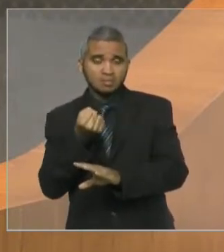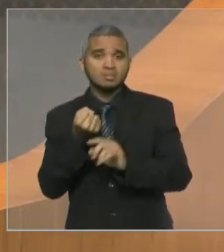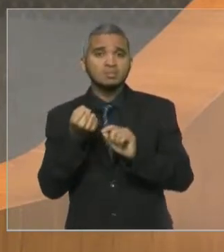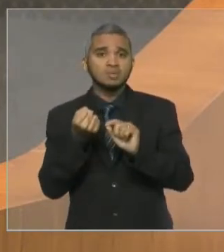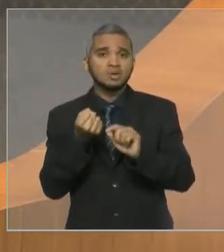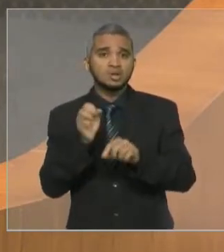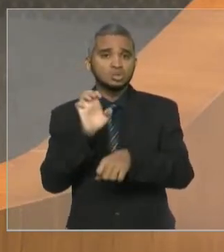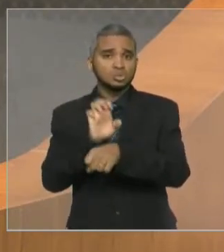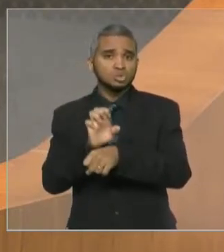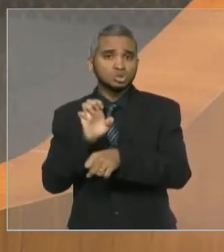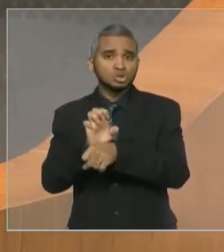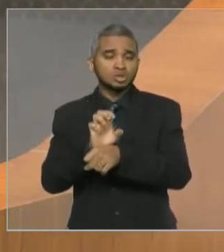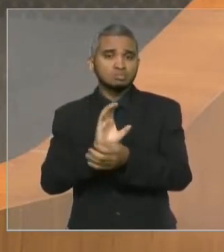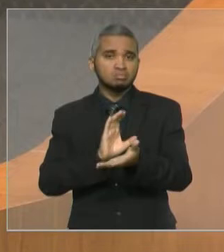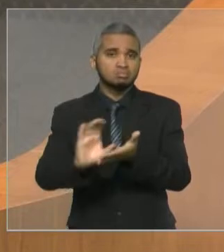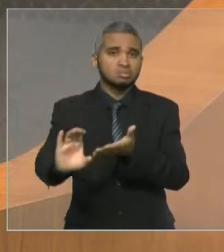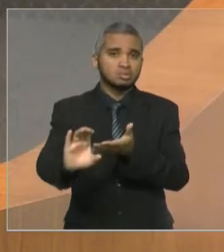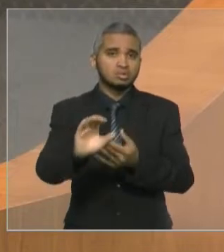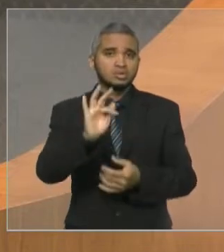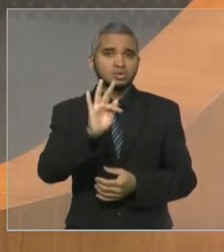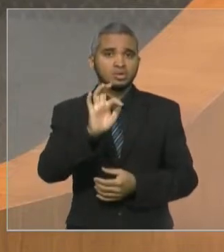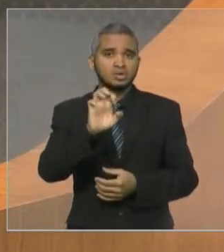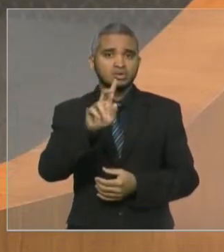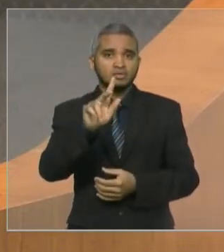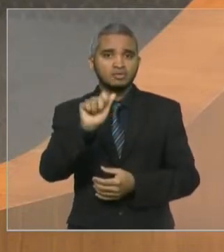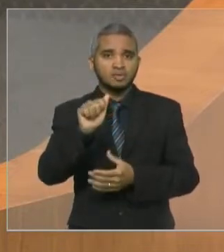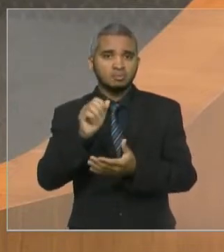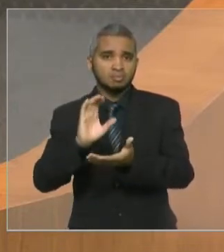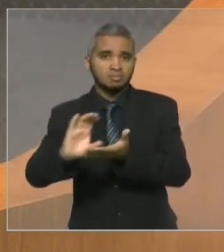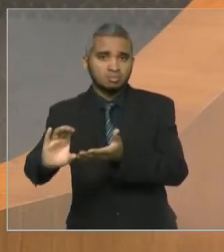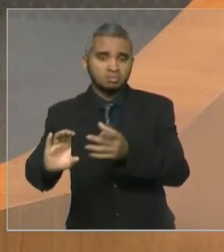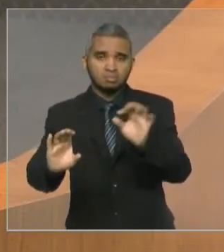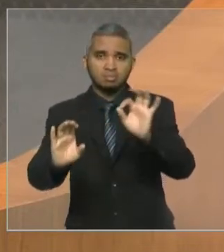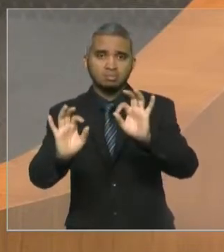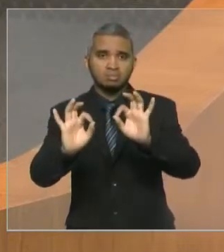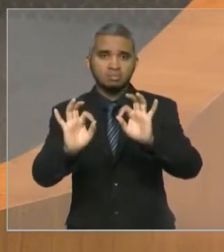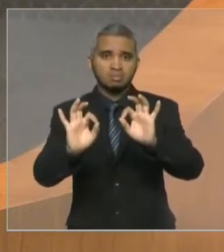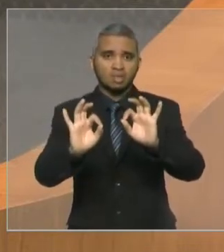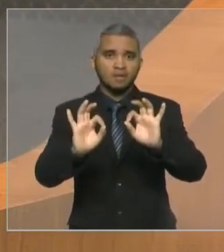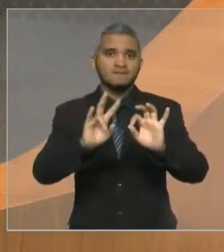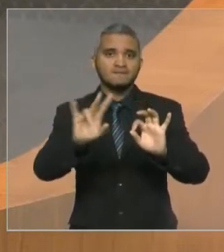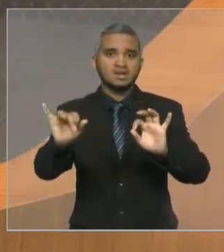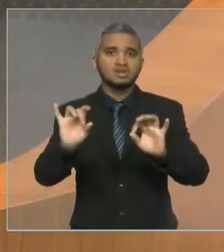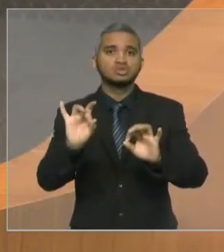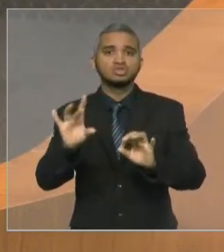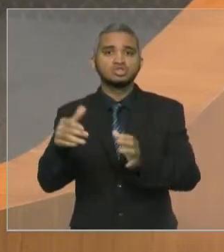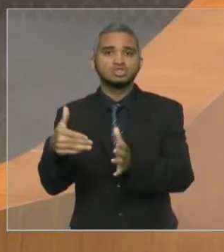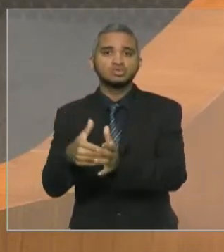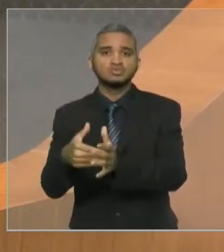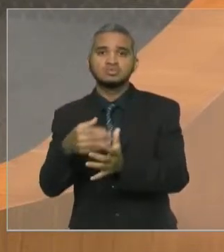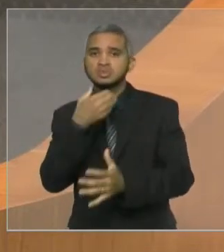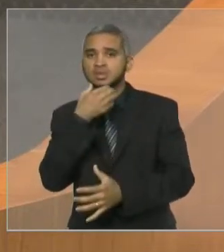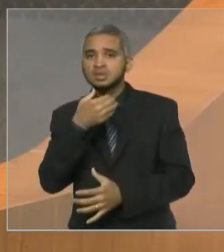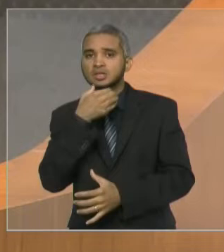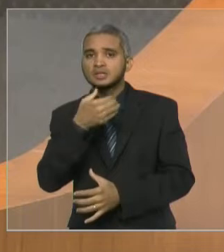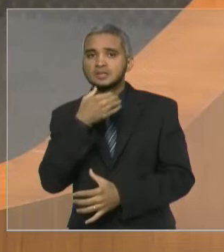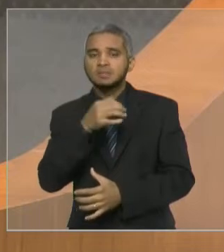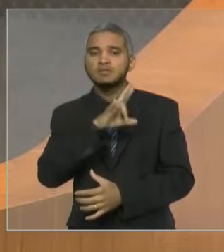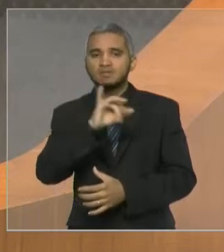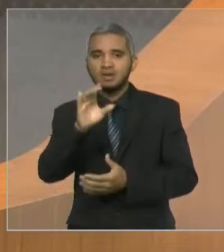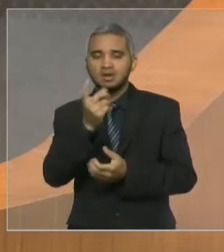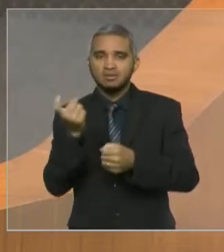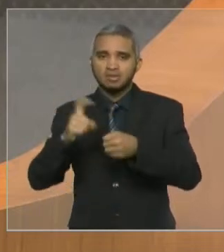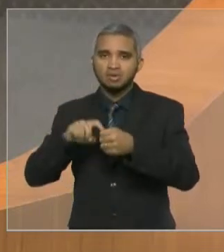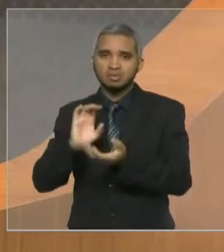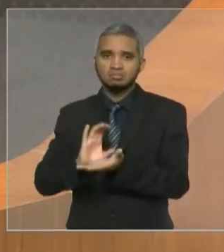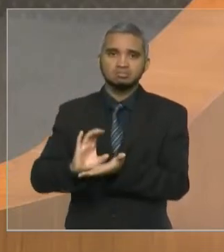FEPA. Deve botar agora no final do ano, para que possa preencher o caixa para poder fazer os pagamentos.